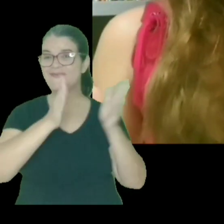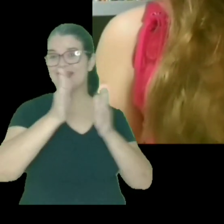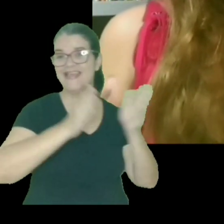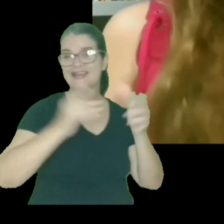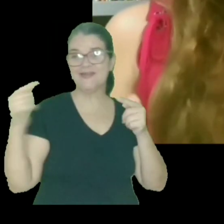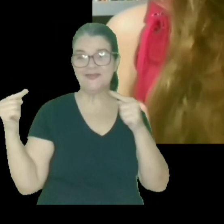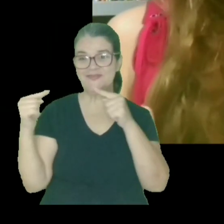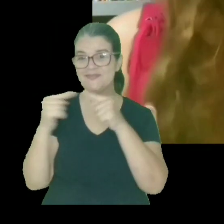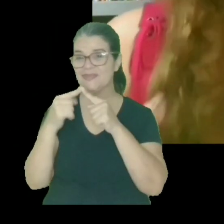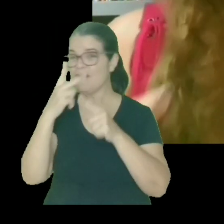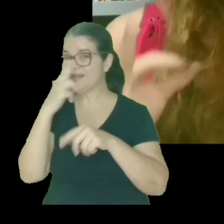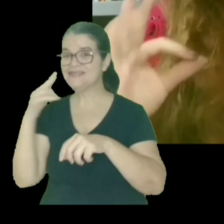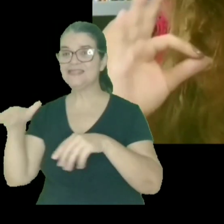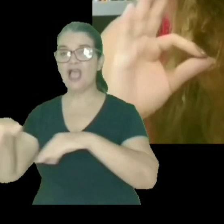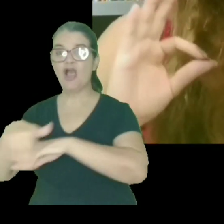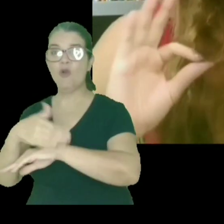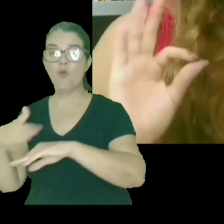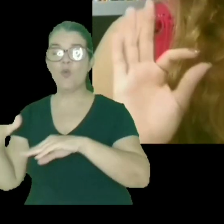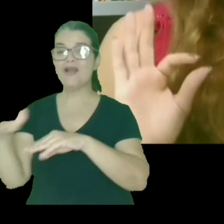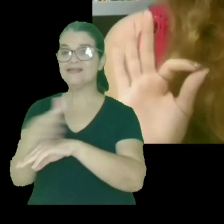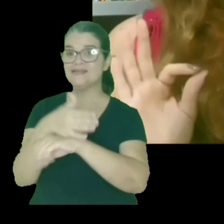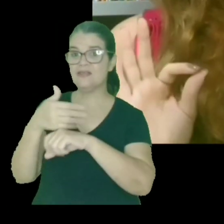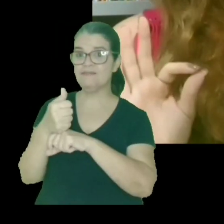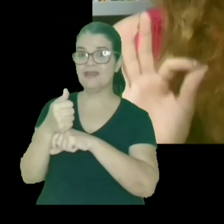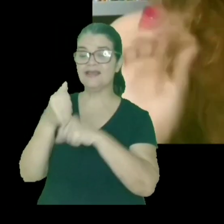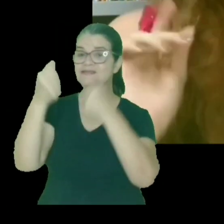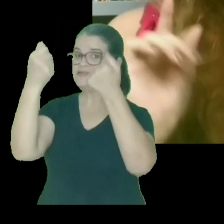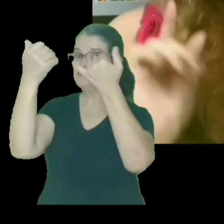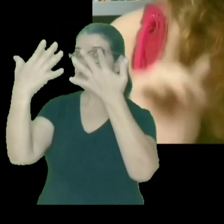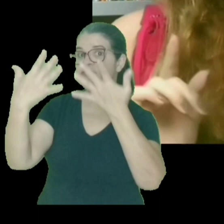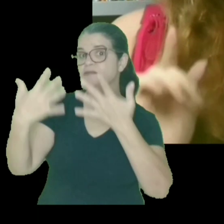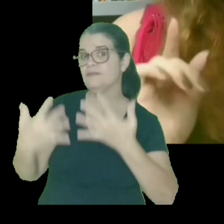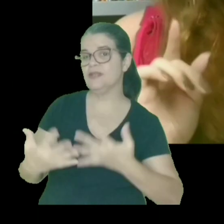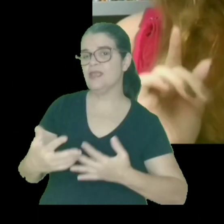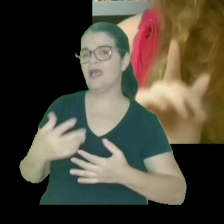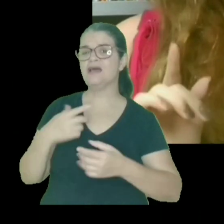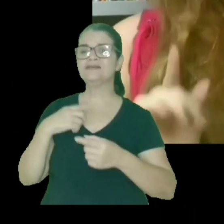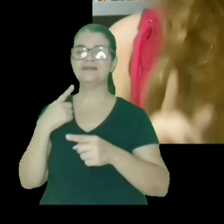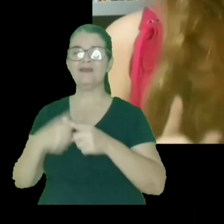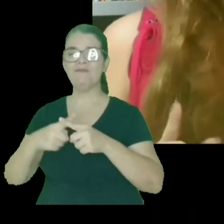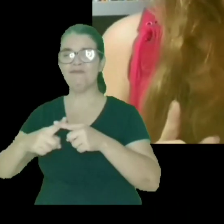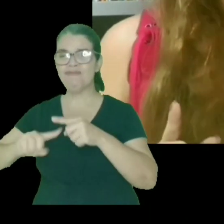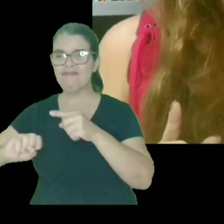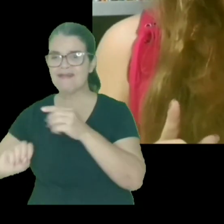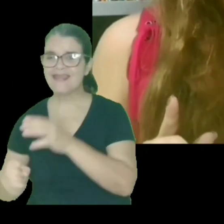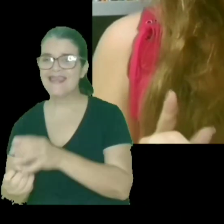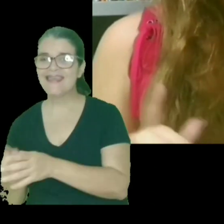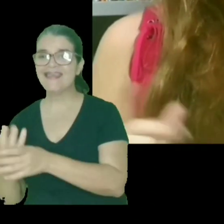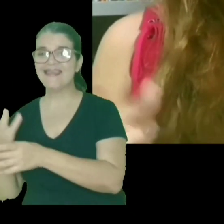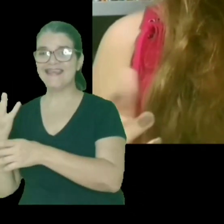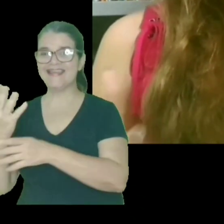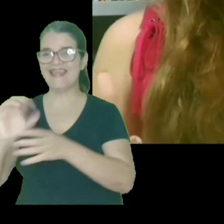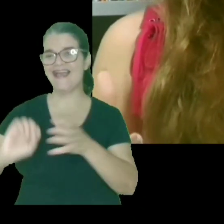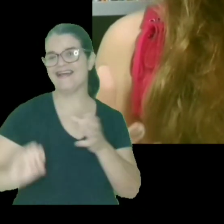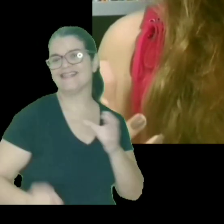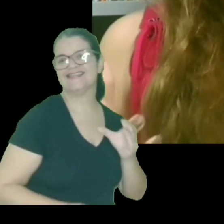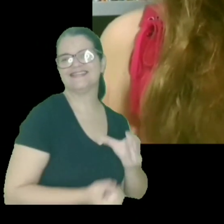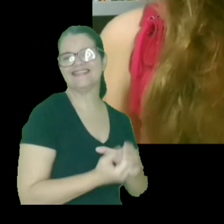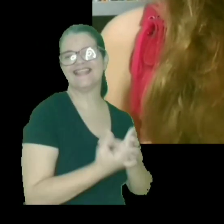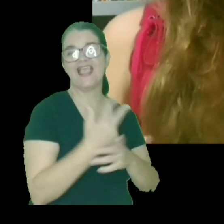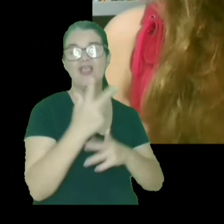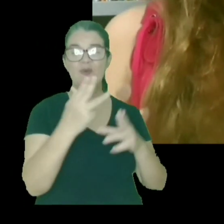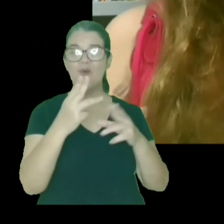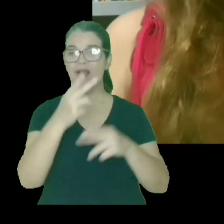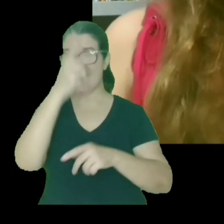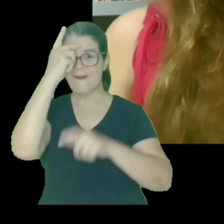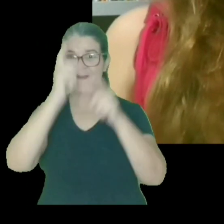e praças do Recife enfim explicassem para que tinham sido feitas. Como se vozes